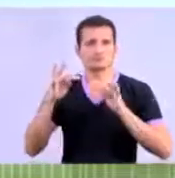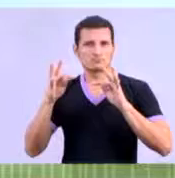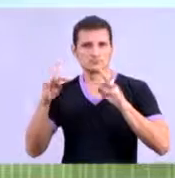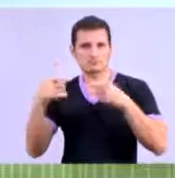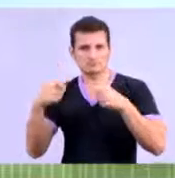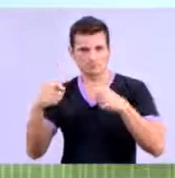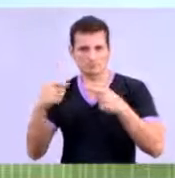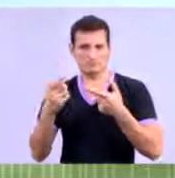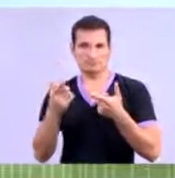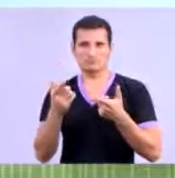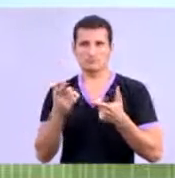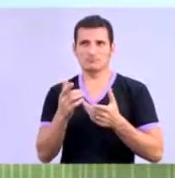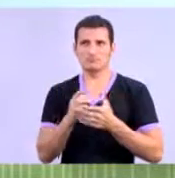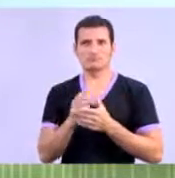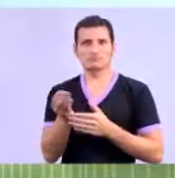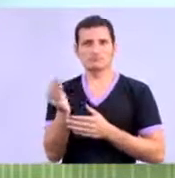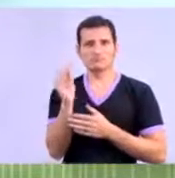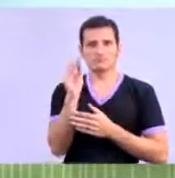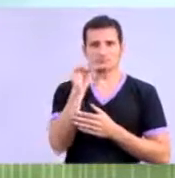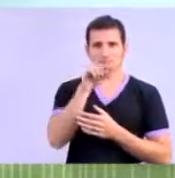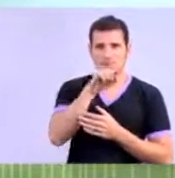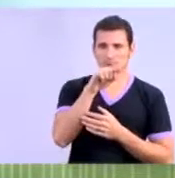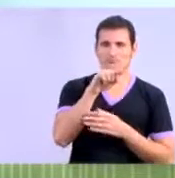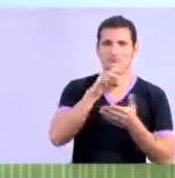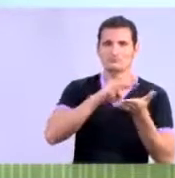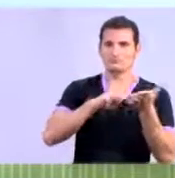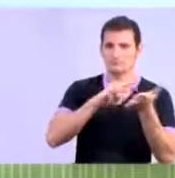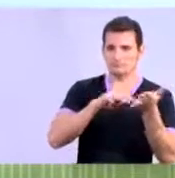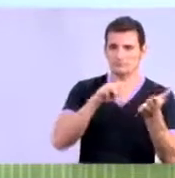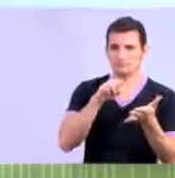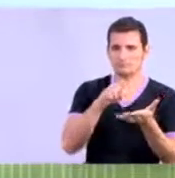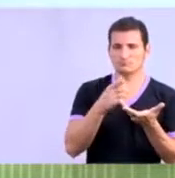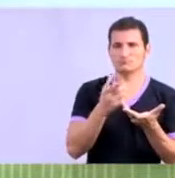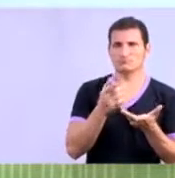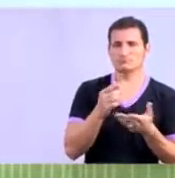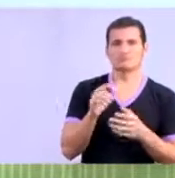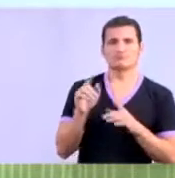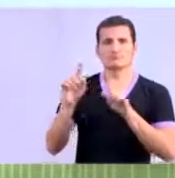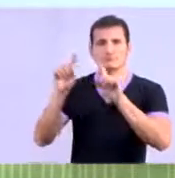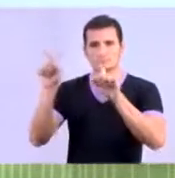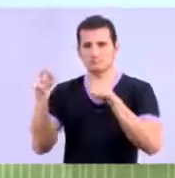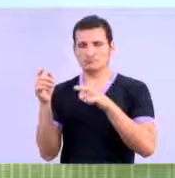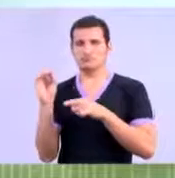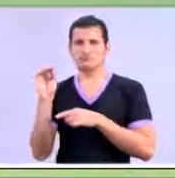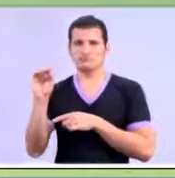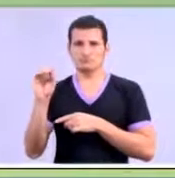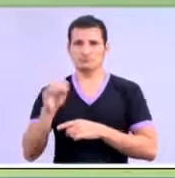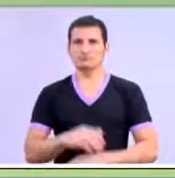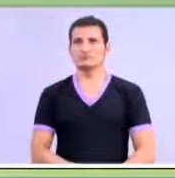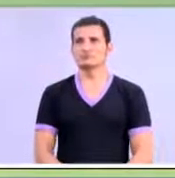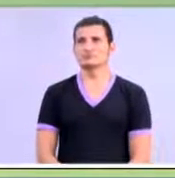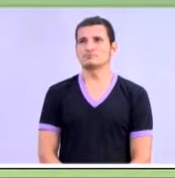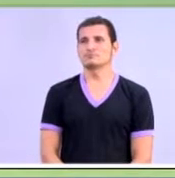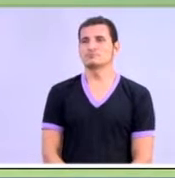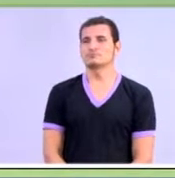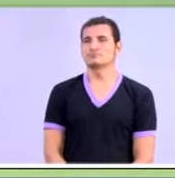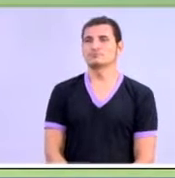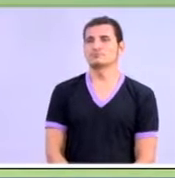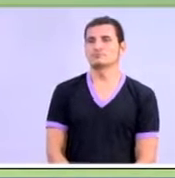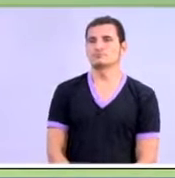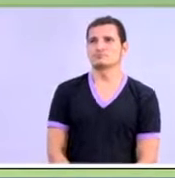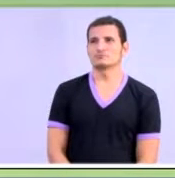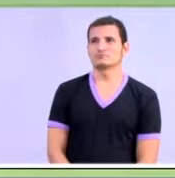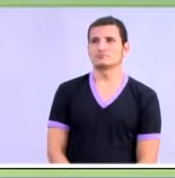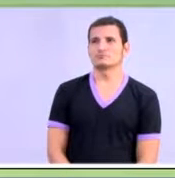passar para o meu método executar, eu passo entre parênteses. No caso aqui, olha aqui.